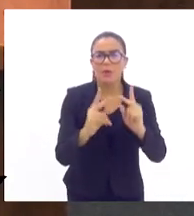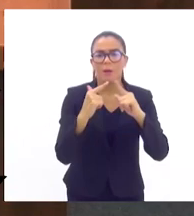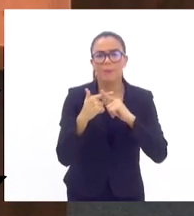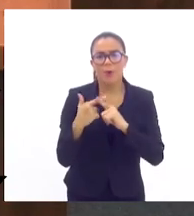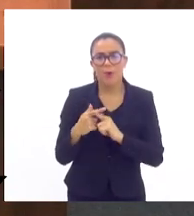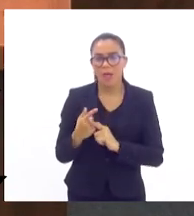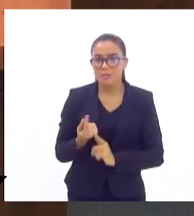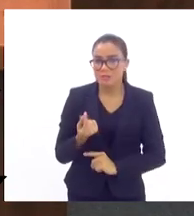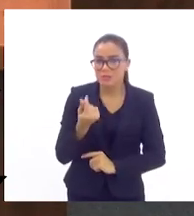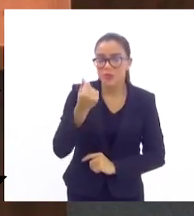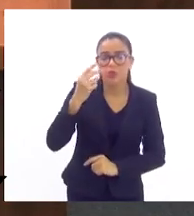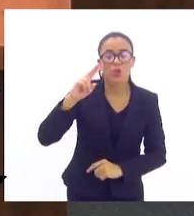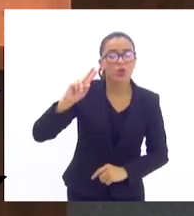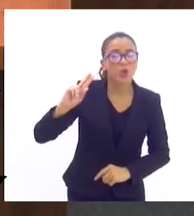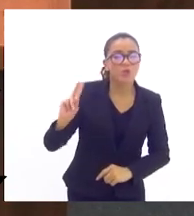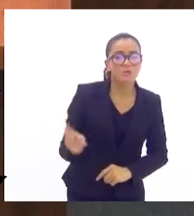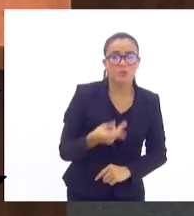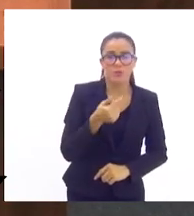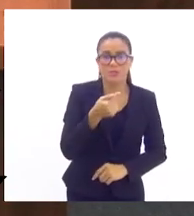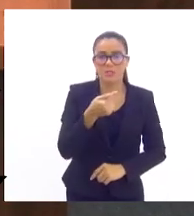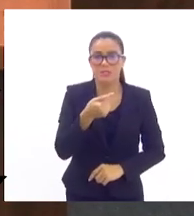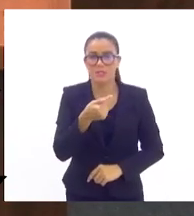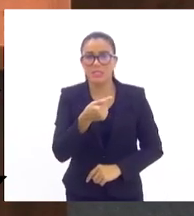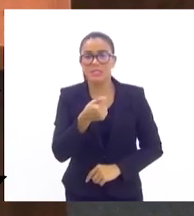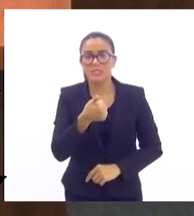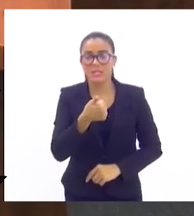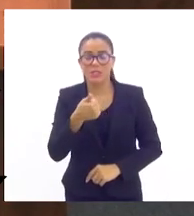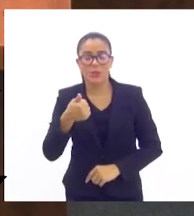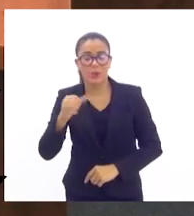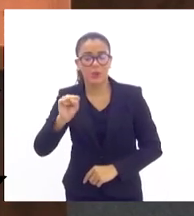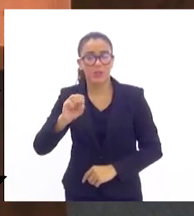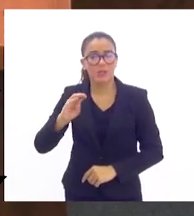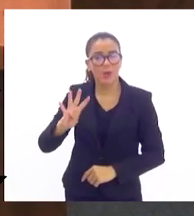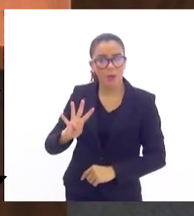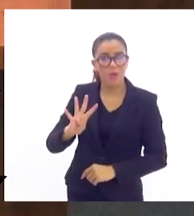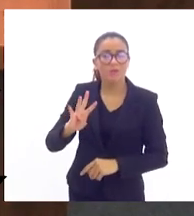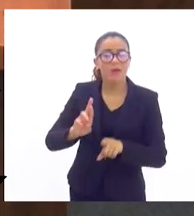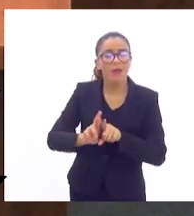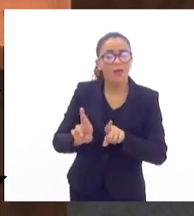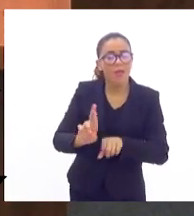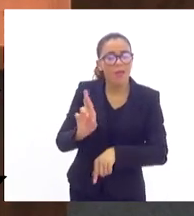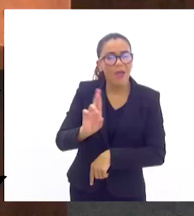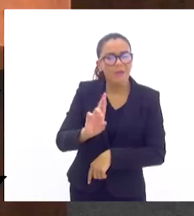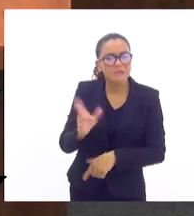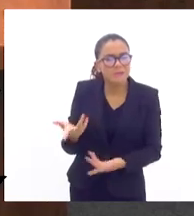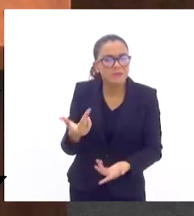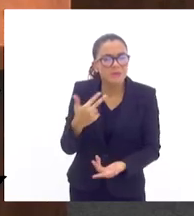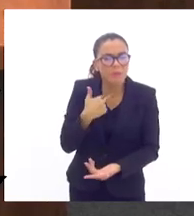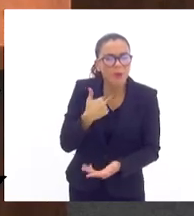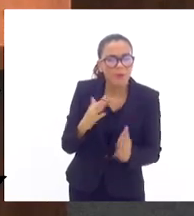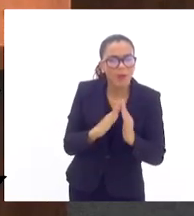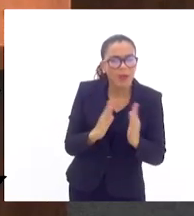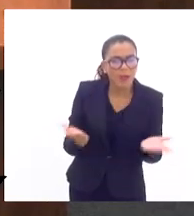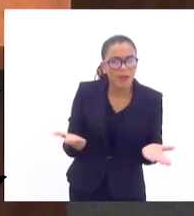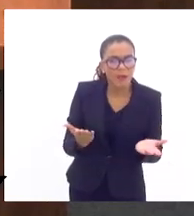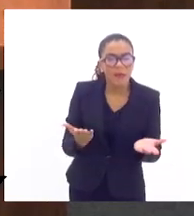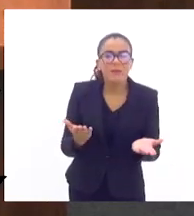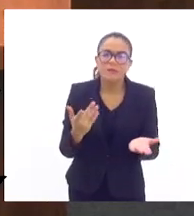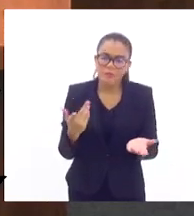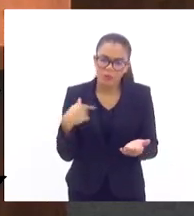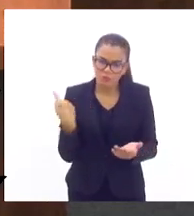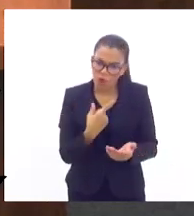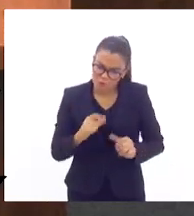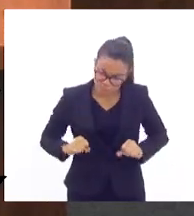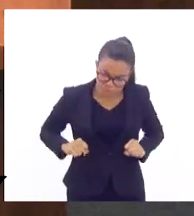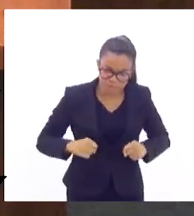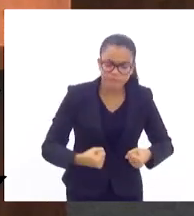de R$ 2.174 e não pode morar, porque não tem quem vai instalar o esgoto. Conte com a gente, com a comissão. Exatamente. Estamos todos empenhados para poder ajudar